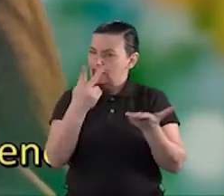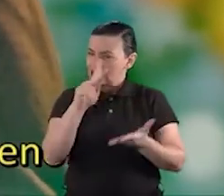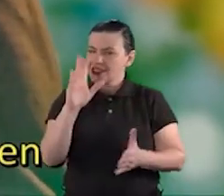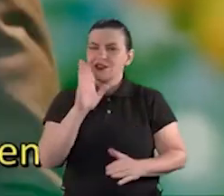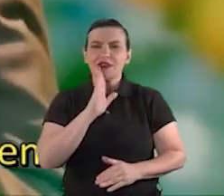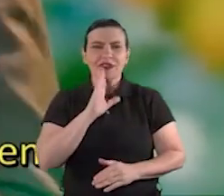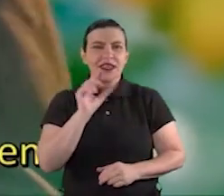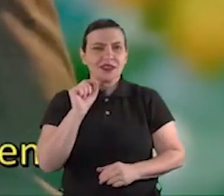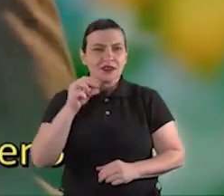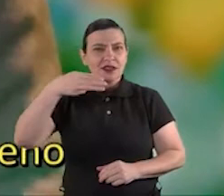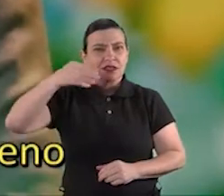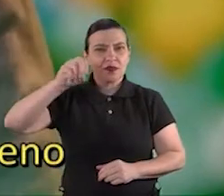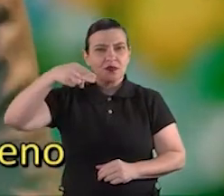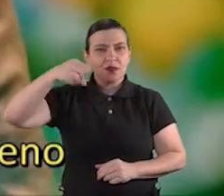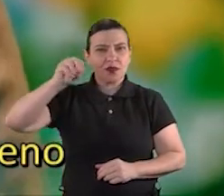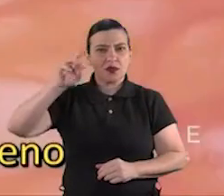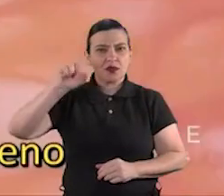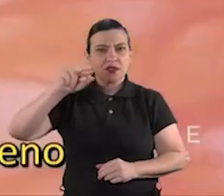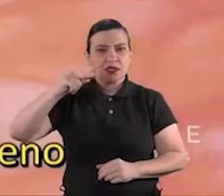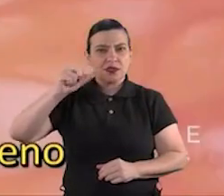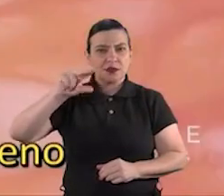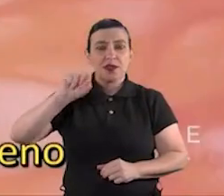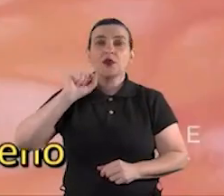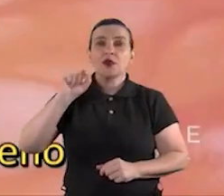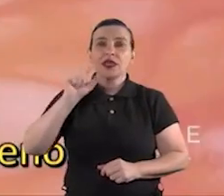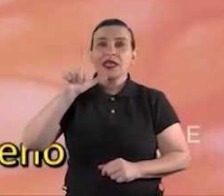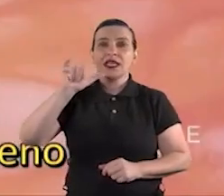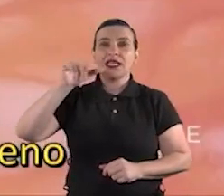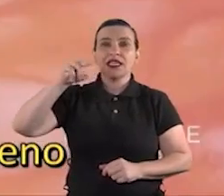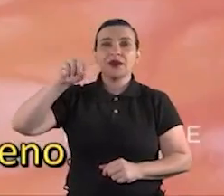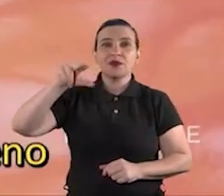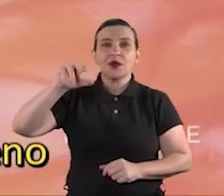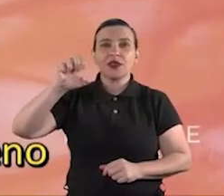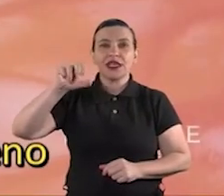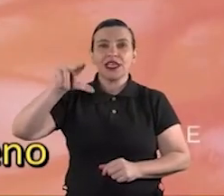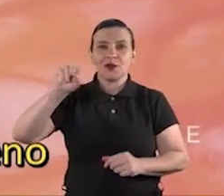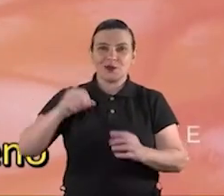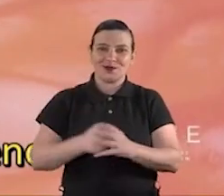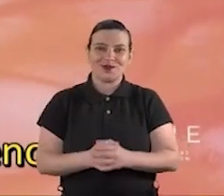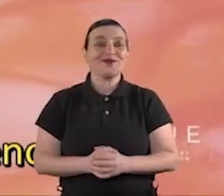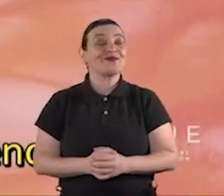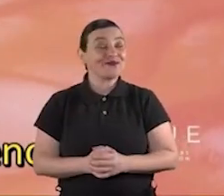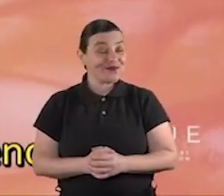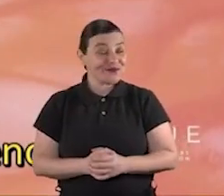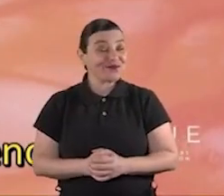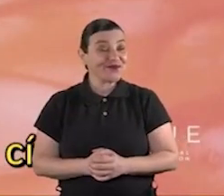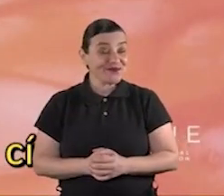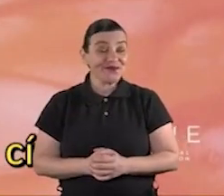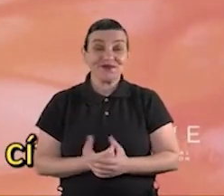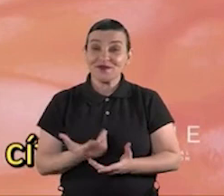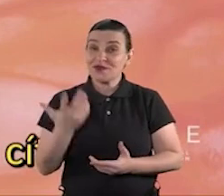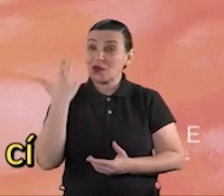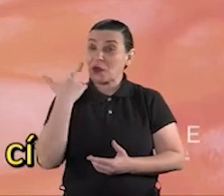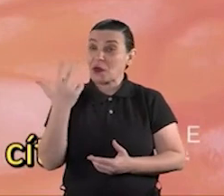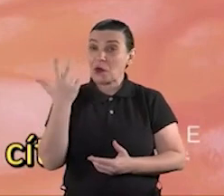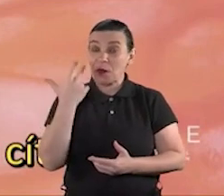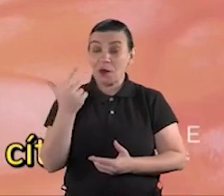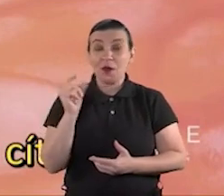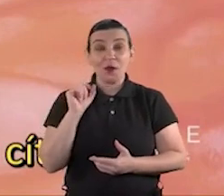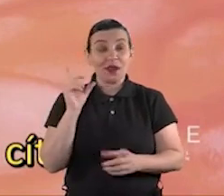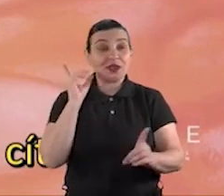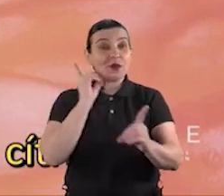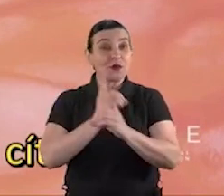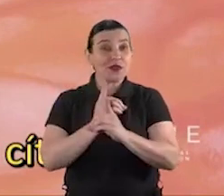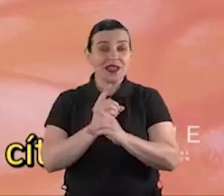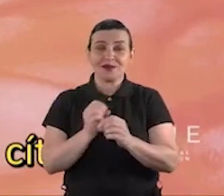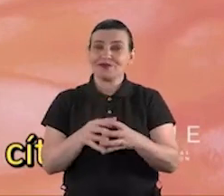estão muito familiarizados é o mundo ter pelo mais comum é o de limoneno de é uma das formas mais comuns de limoneno que